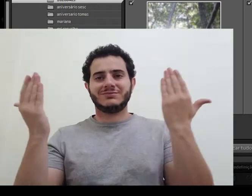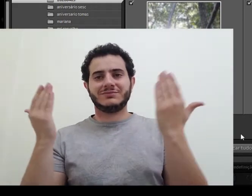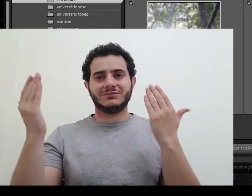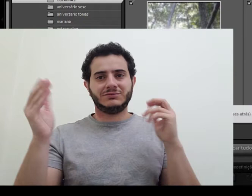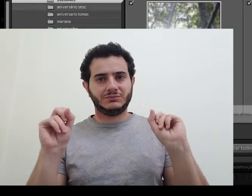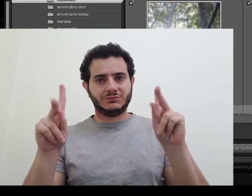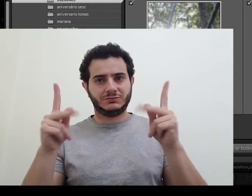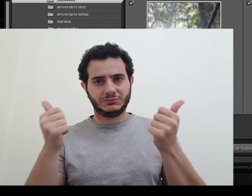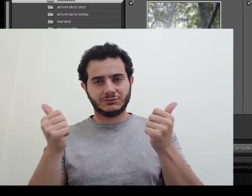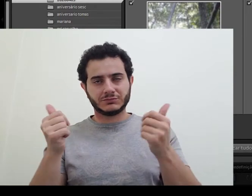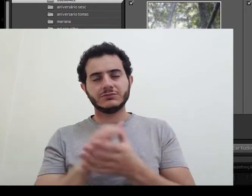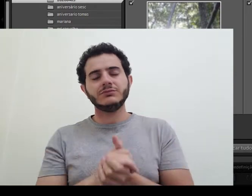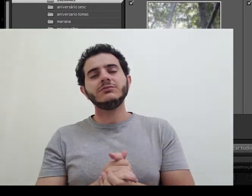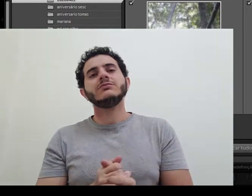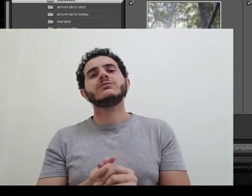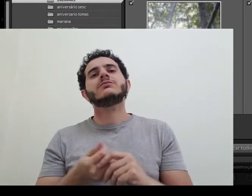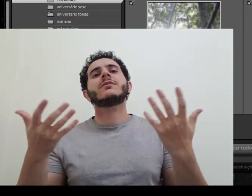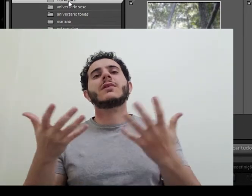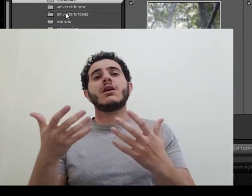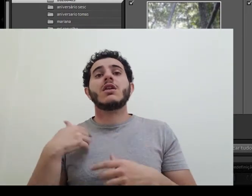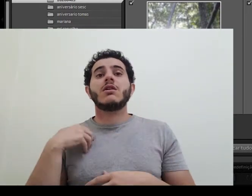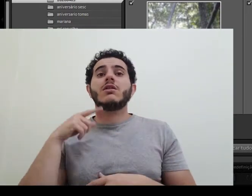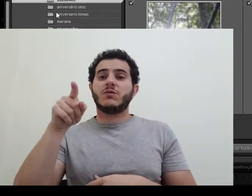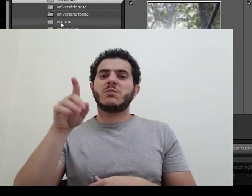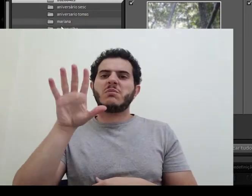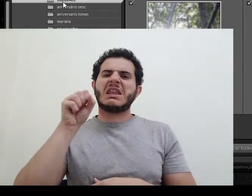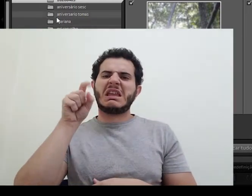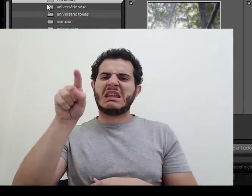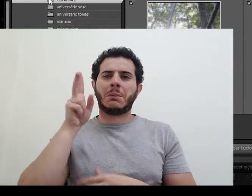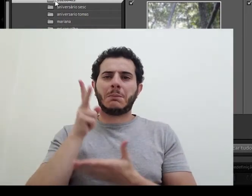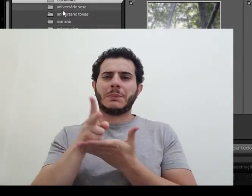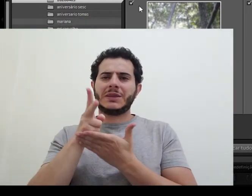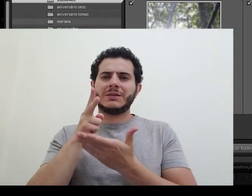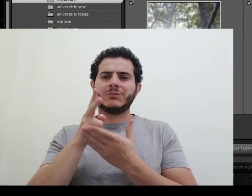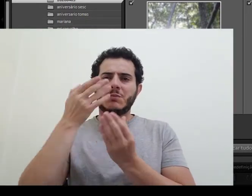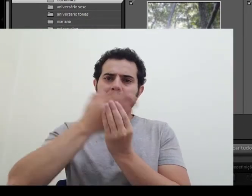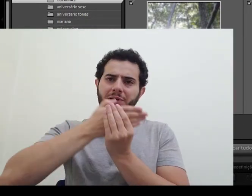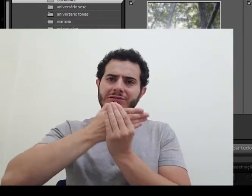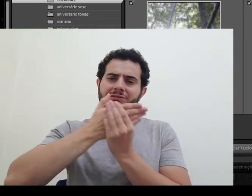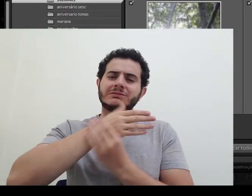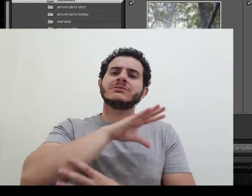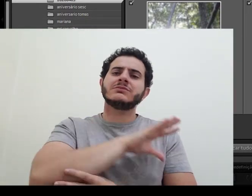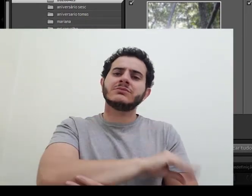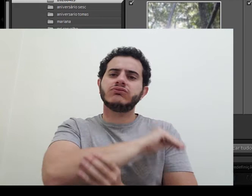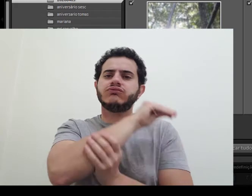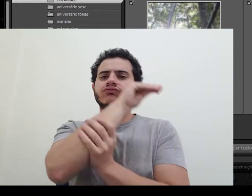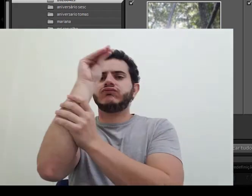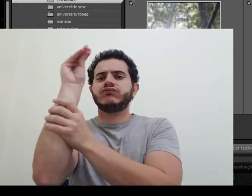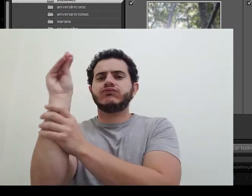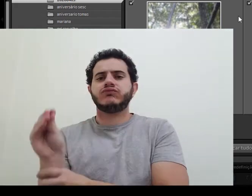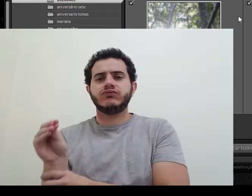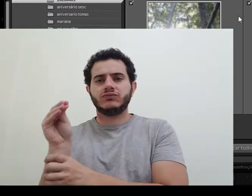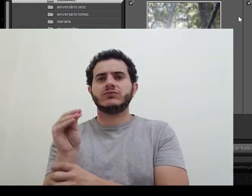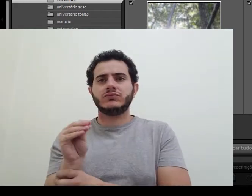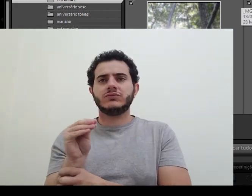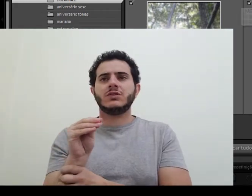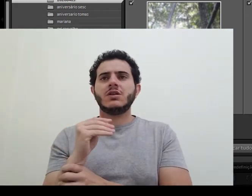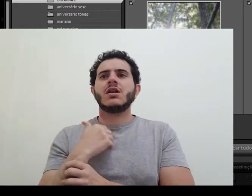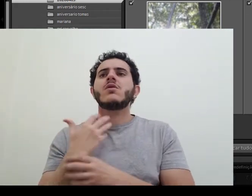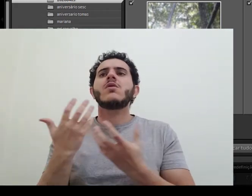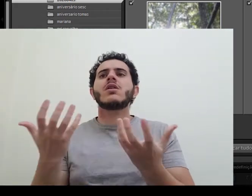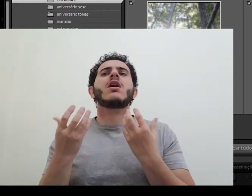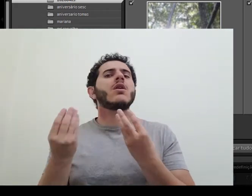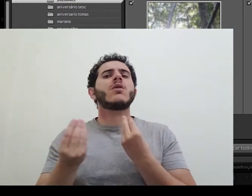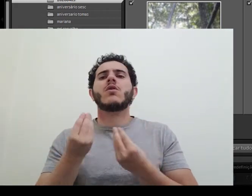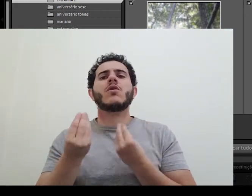então eu localizei as minhas pastas. Então tá aqui, de dentro dessa pasta que eu localizei, são todas essas fotos aqui que estão selecionadas. E